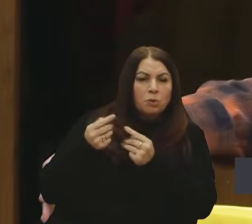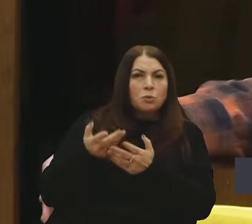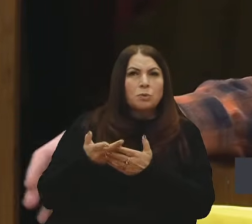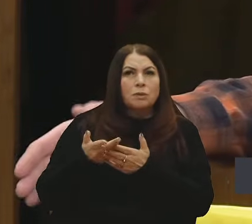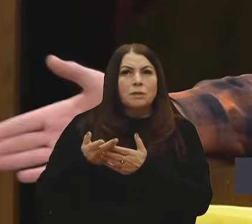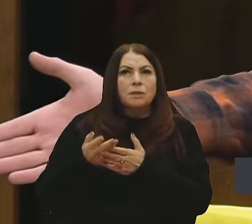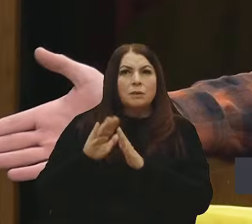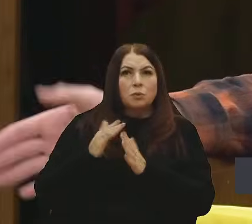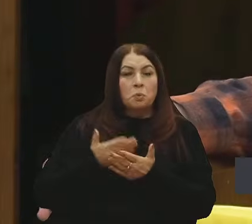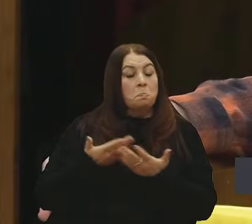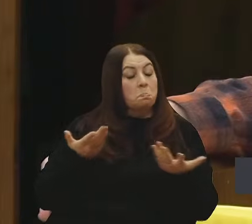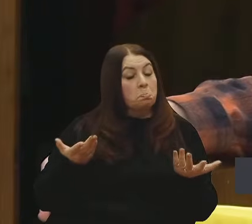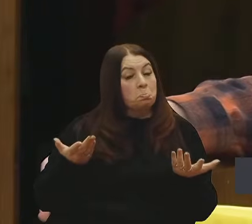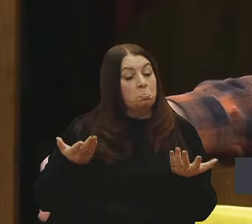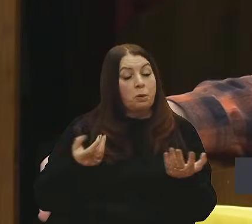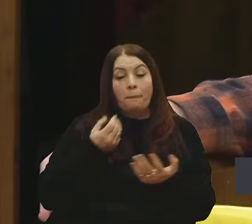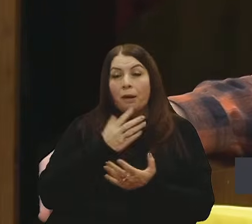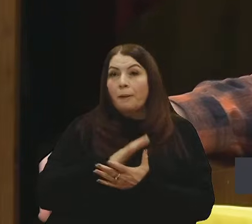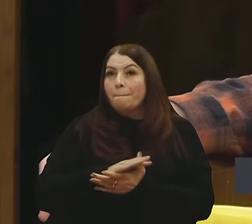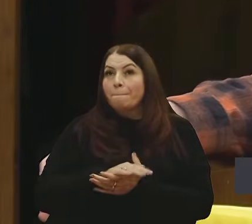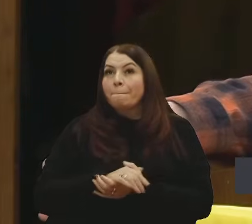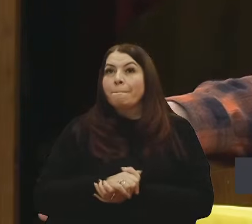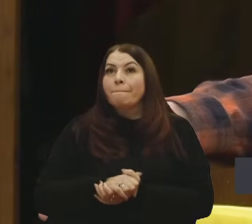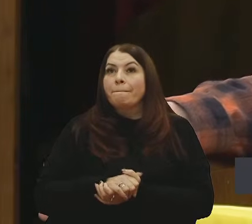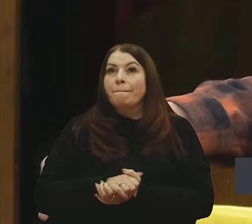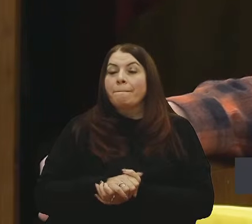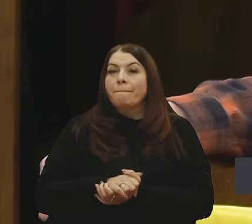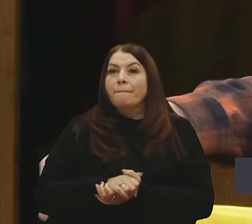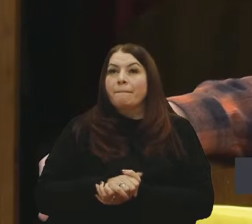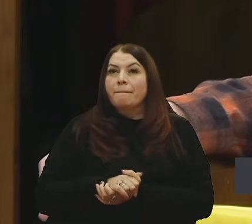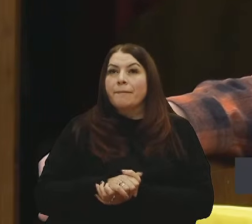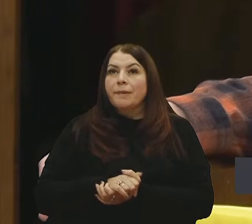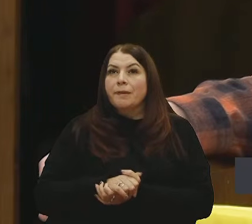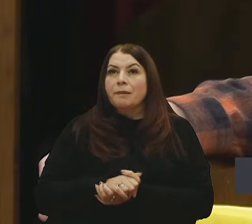das escolas? Tudo bem, vamos lá.